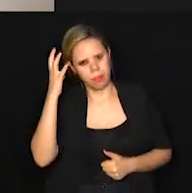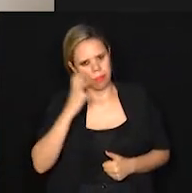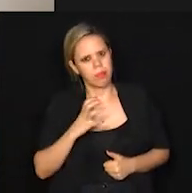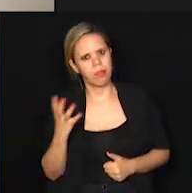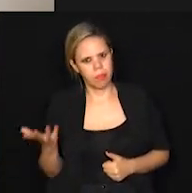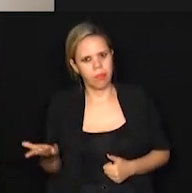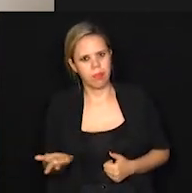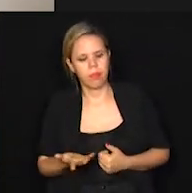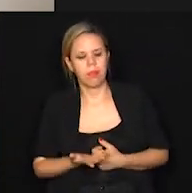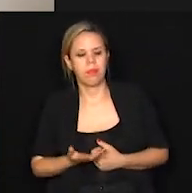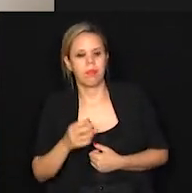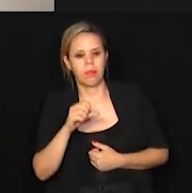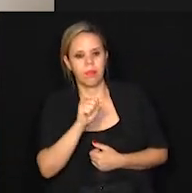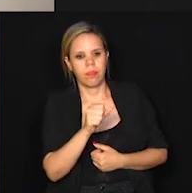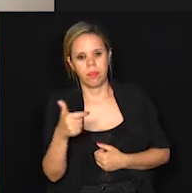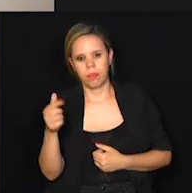né?